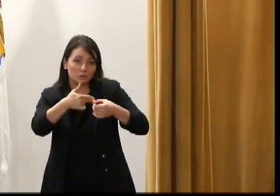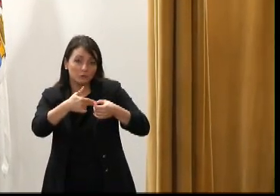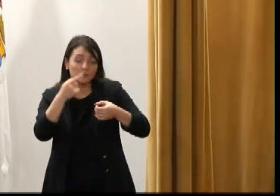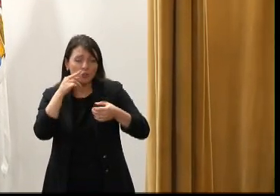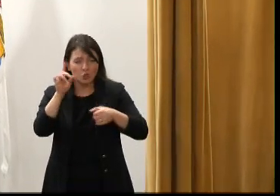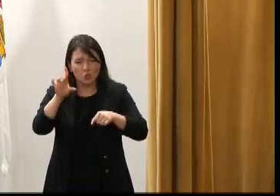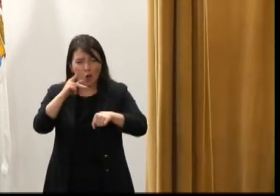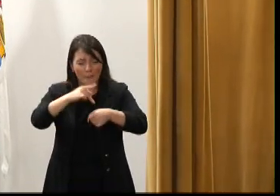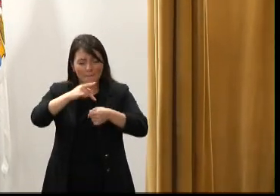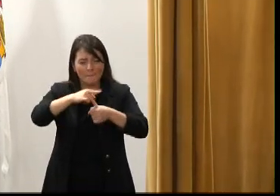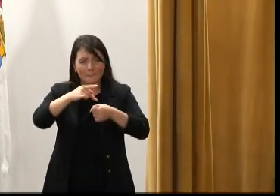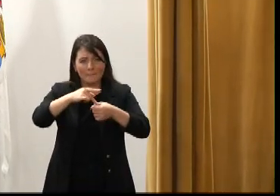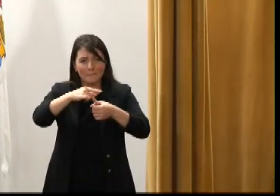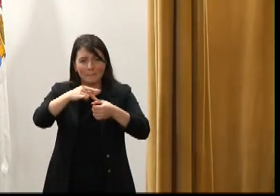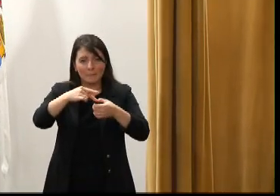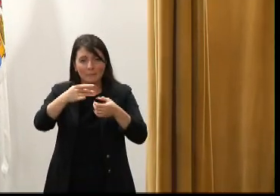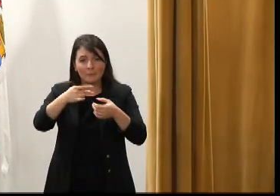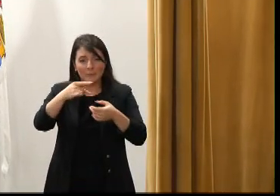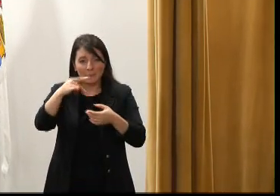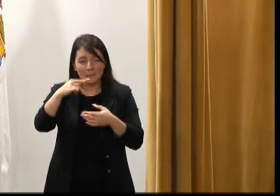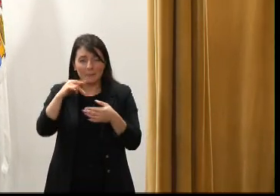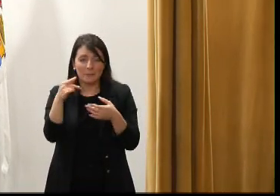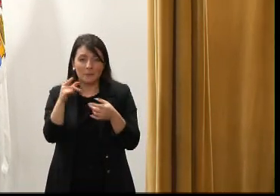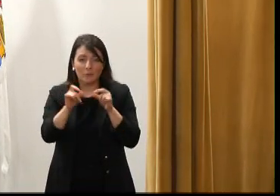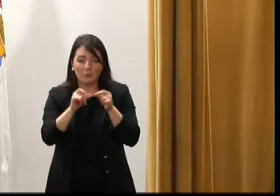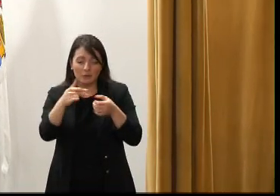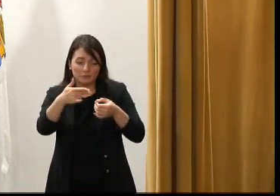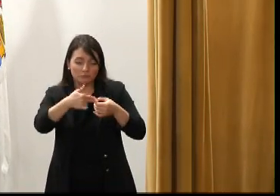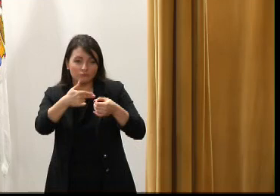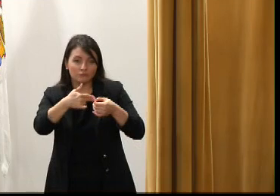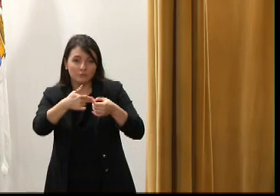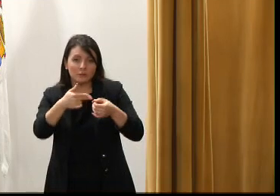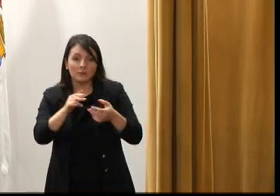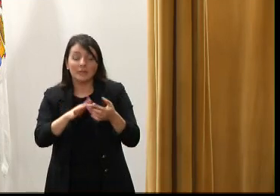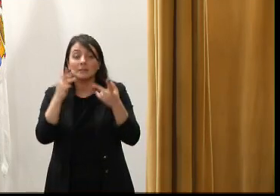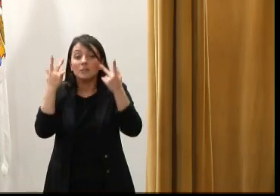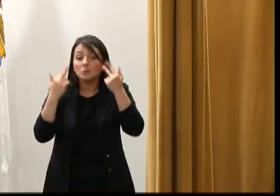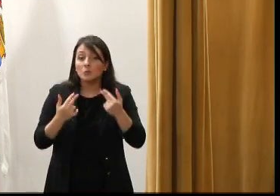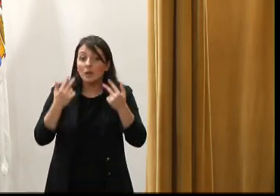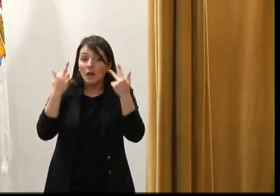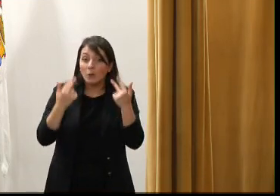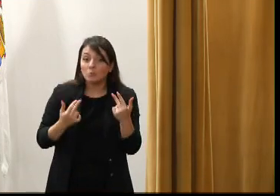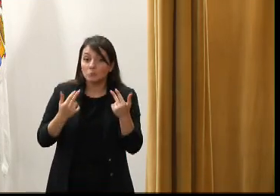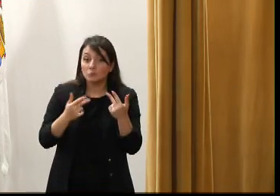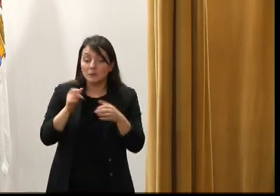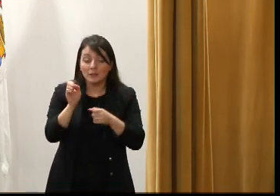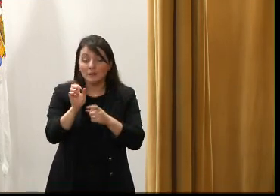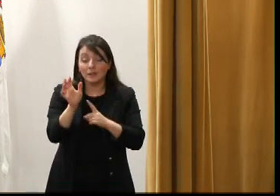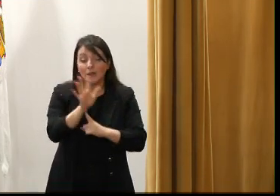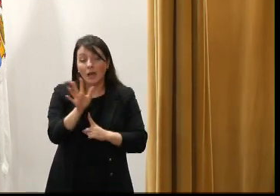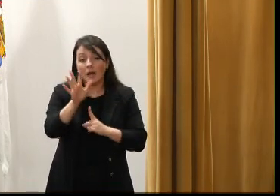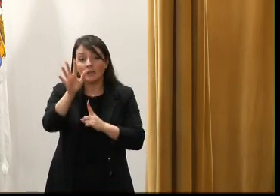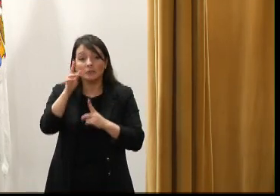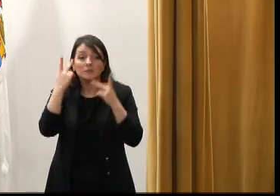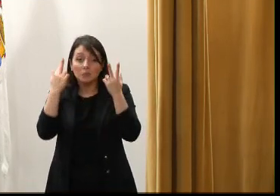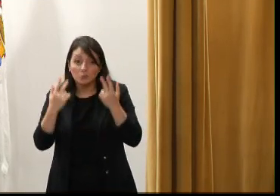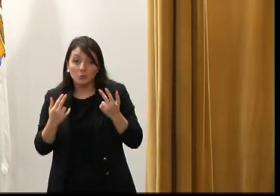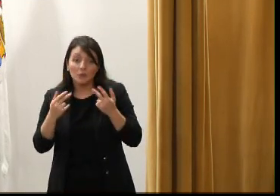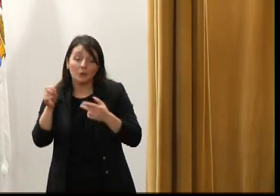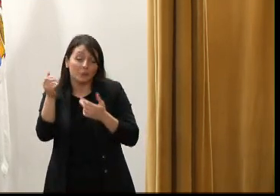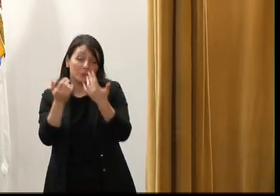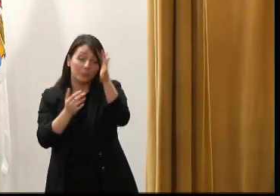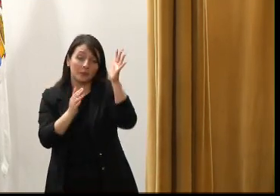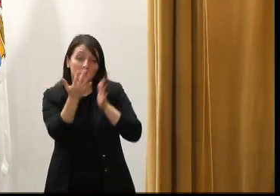mas não é só petróleo. O gás natural é um combustível fóssil. Ele tem esse nome natural, mas do ponto de vista ambiental é tão